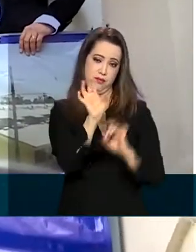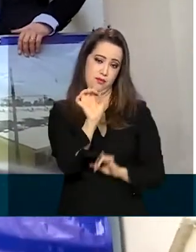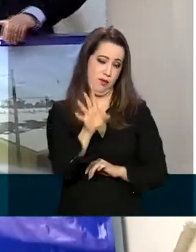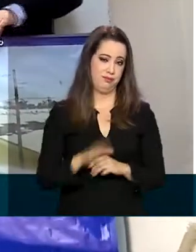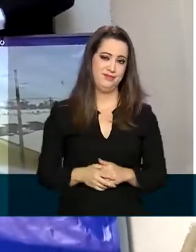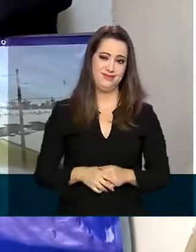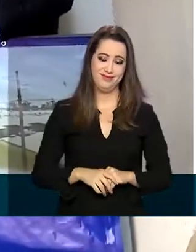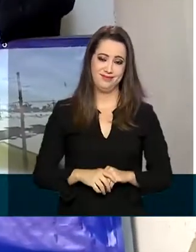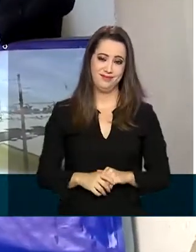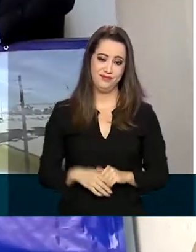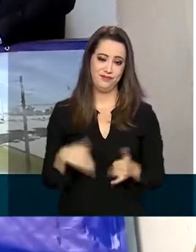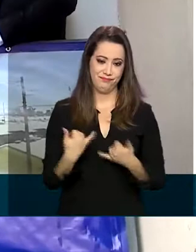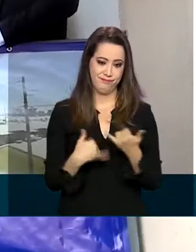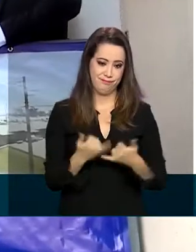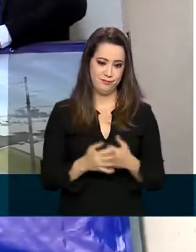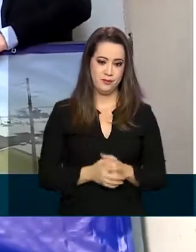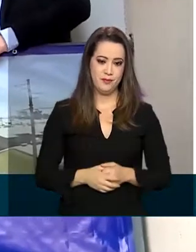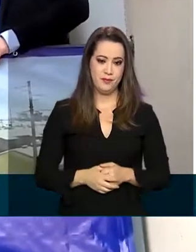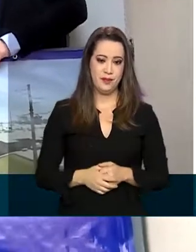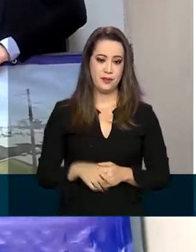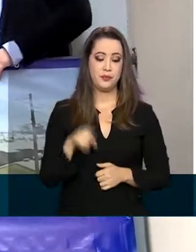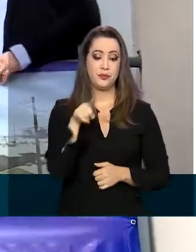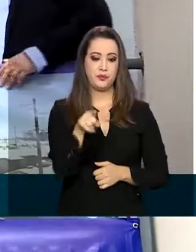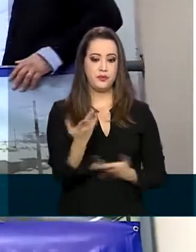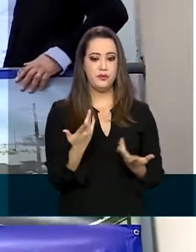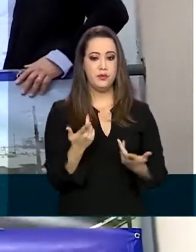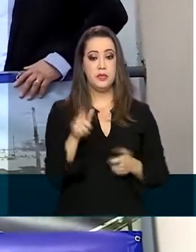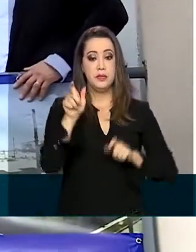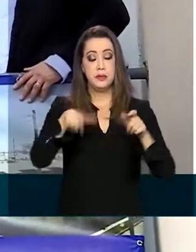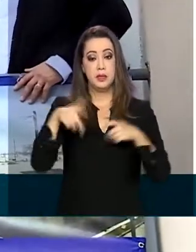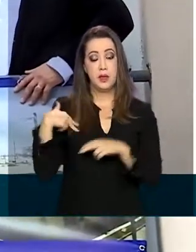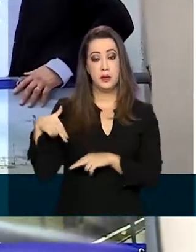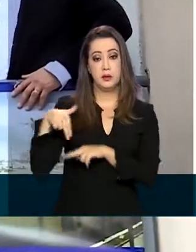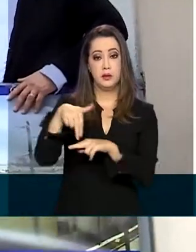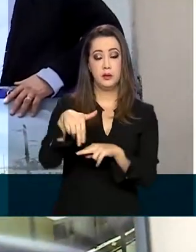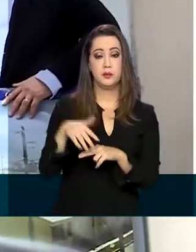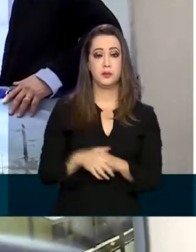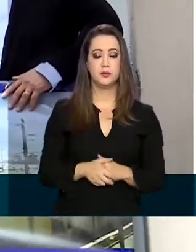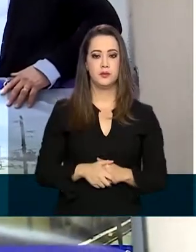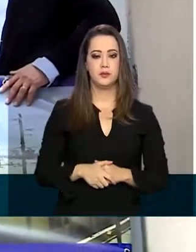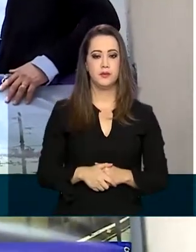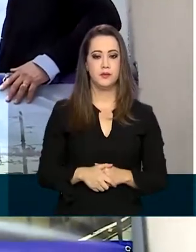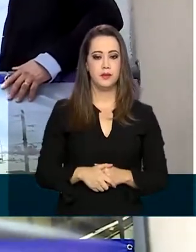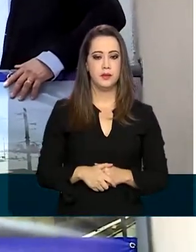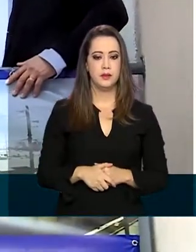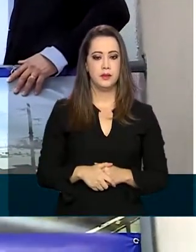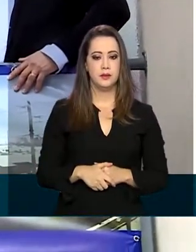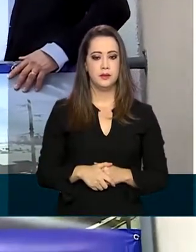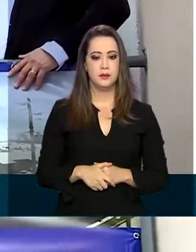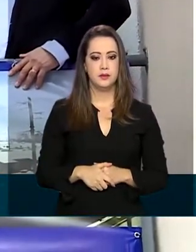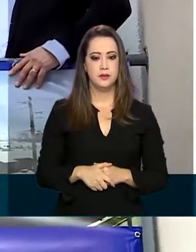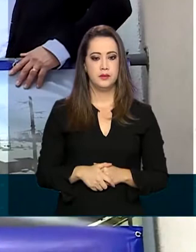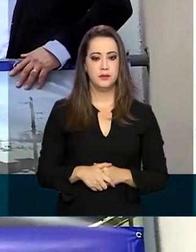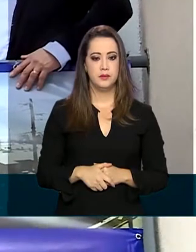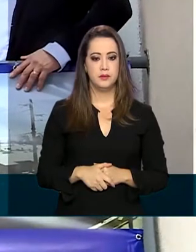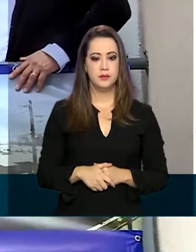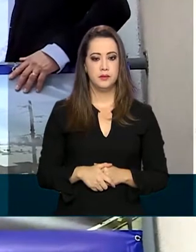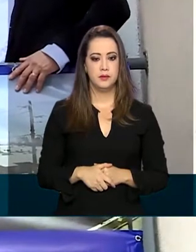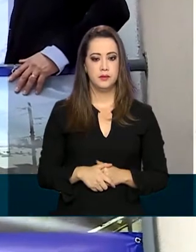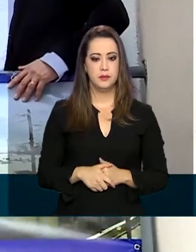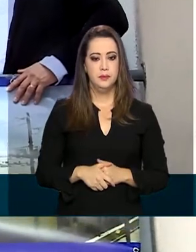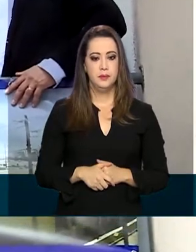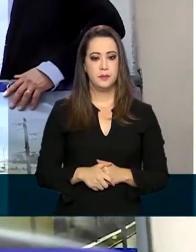O presidente faz então aí um aceno, uma brincadeira com os presentes. Vamos tomar um pouquinho. Futuros